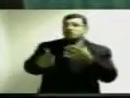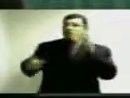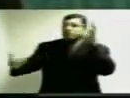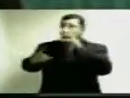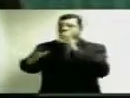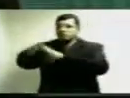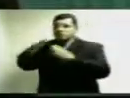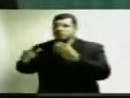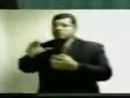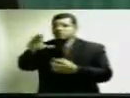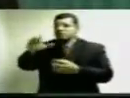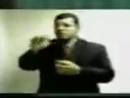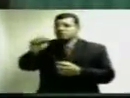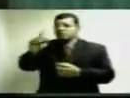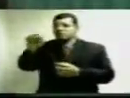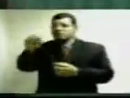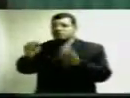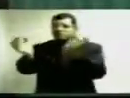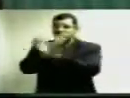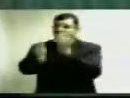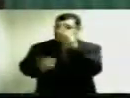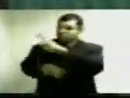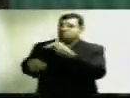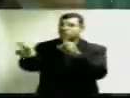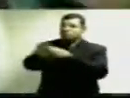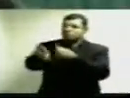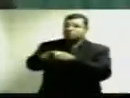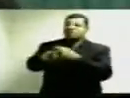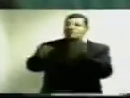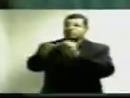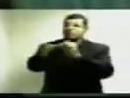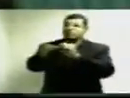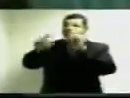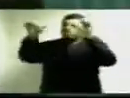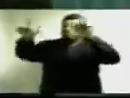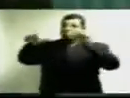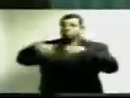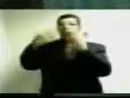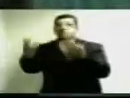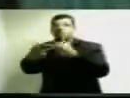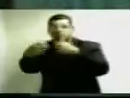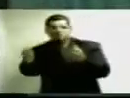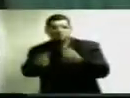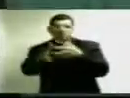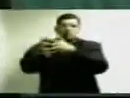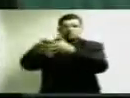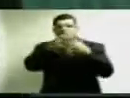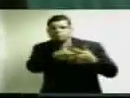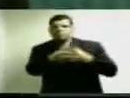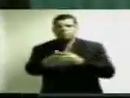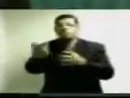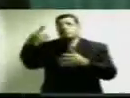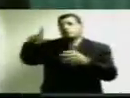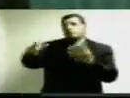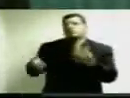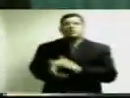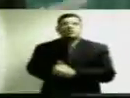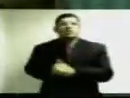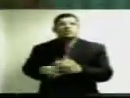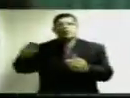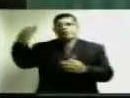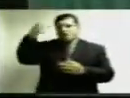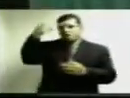acusando o empresário Calderaro. Esse grupo que está aí também fez acusações, então uma coisa muito complicada. Outra coisa,